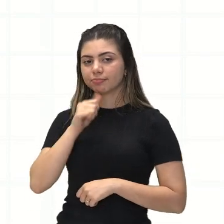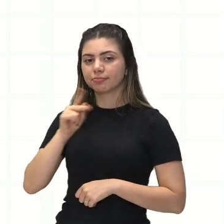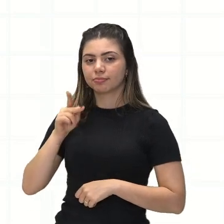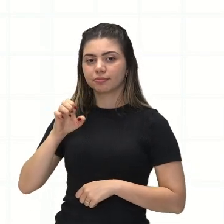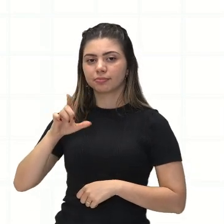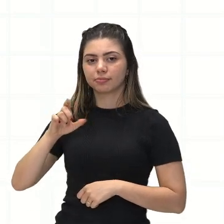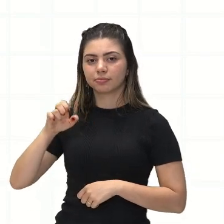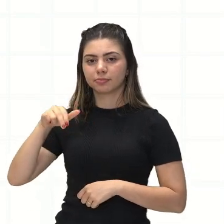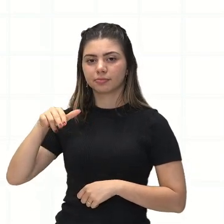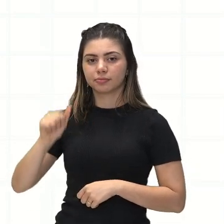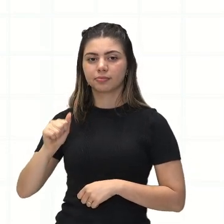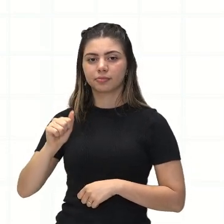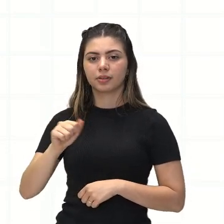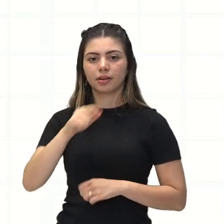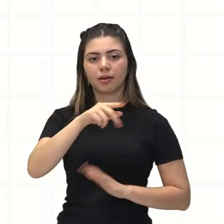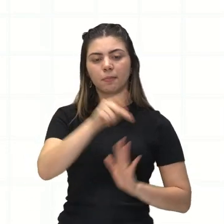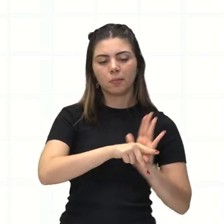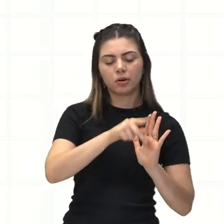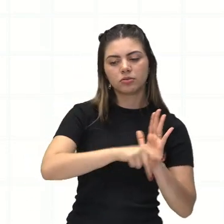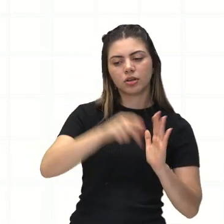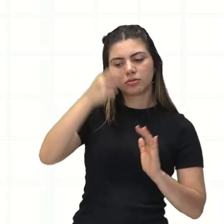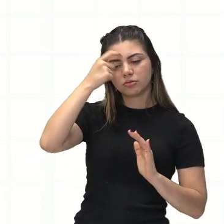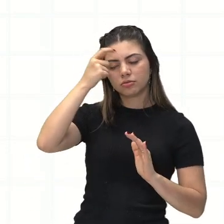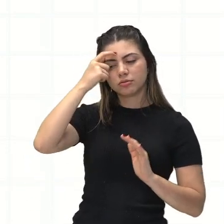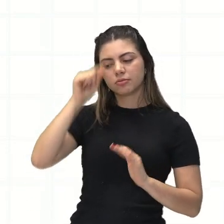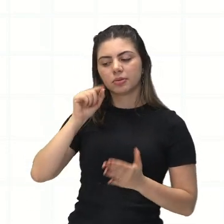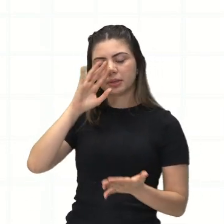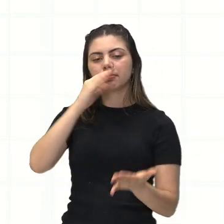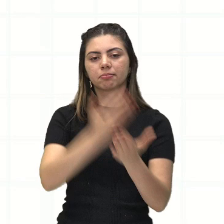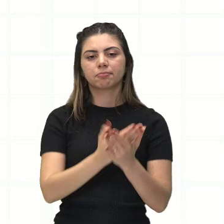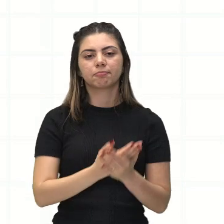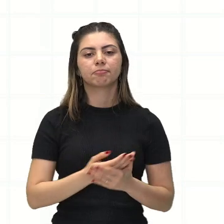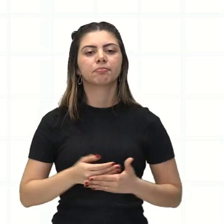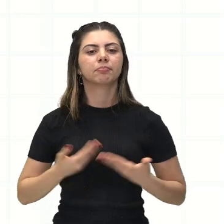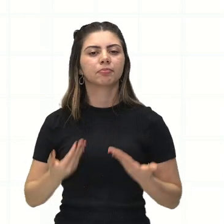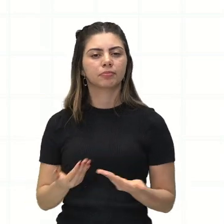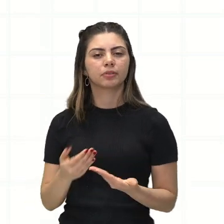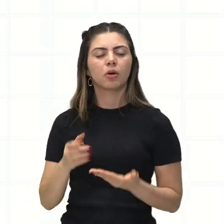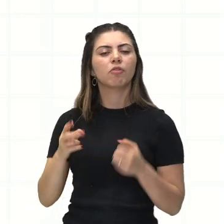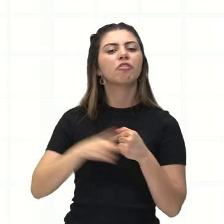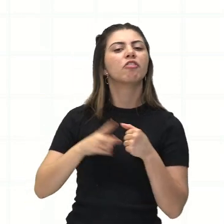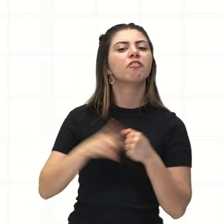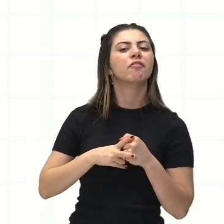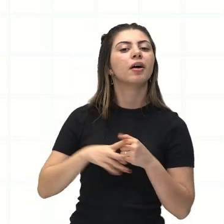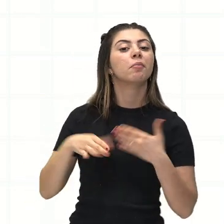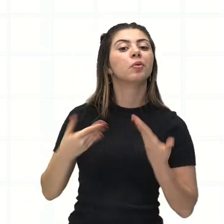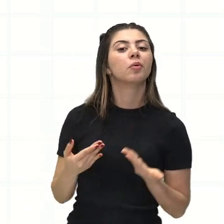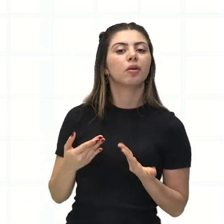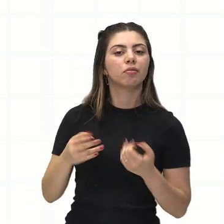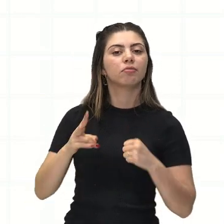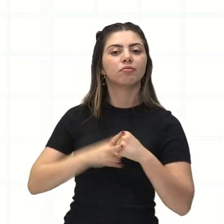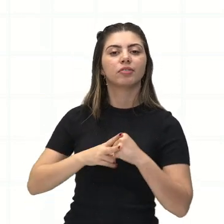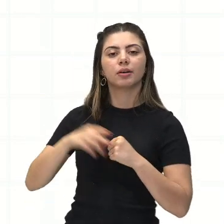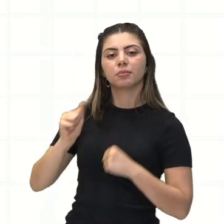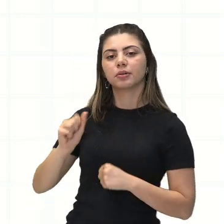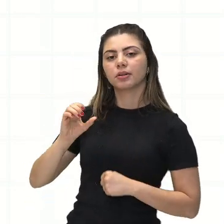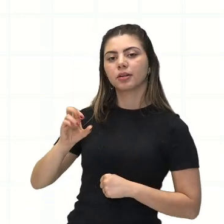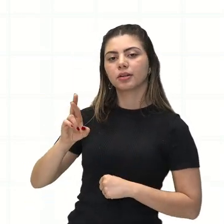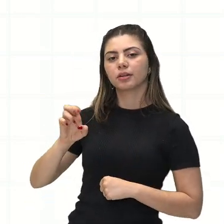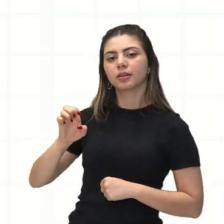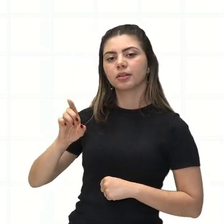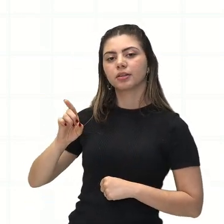acredita em projetos de conscientização. Mesmo processo. Vamos identificar o verbo? O verbo aqui é o verbo